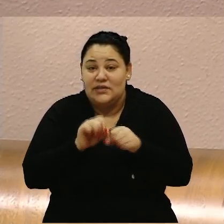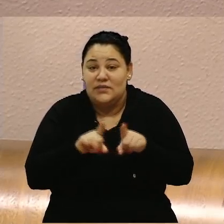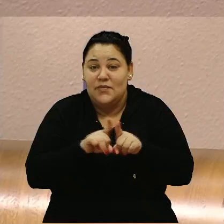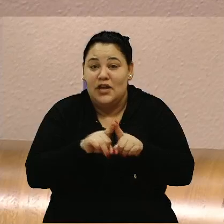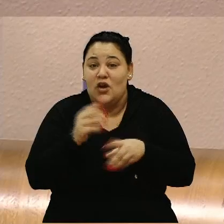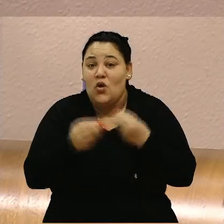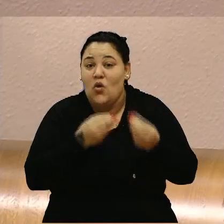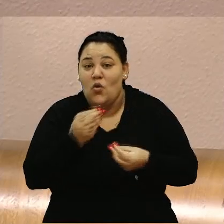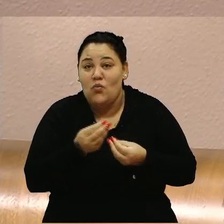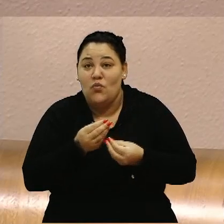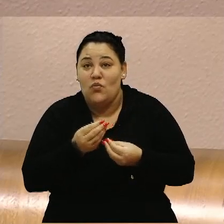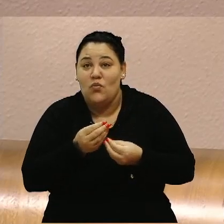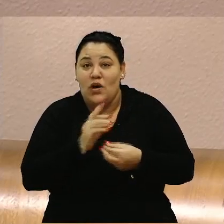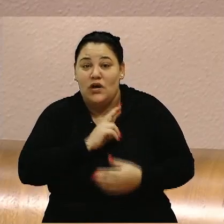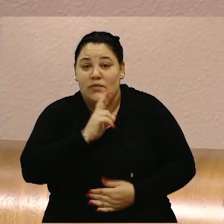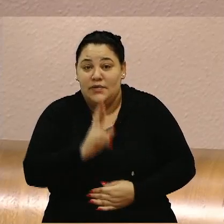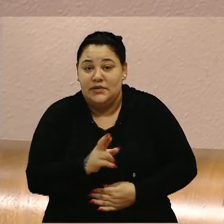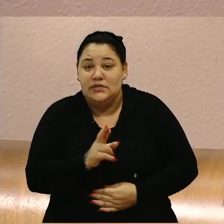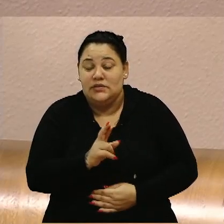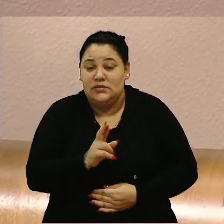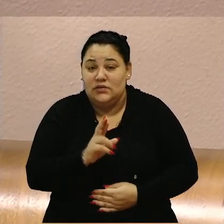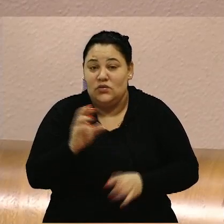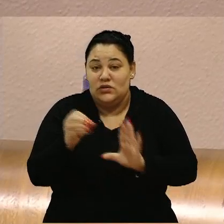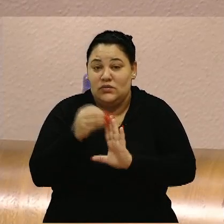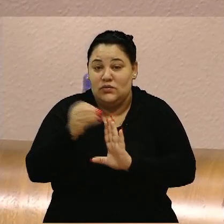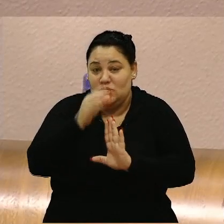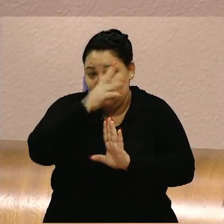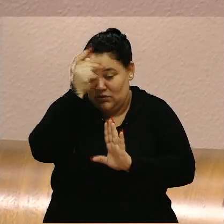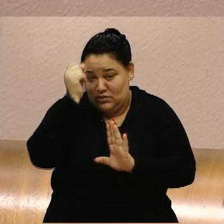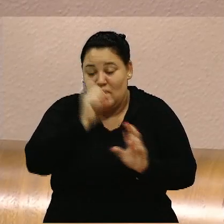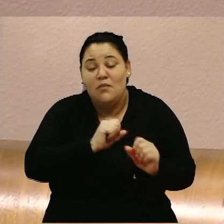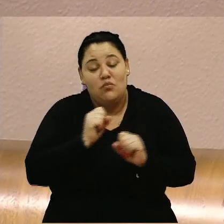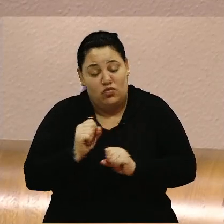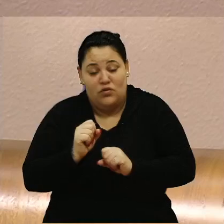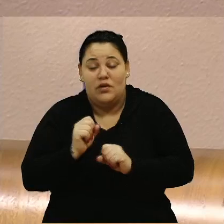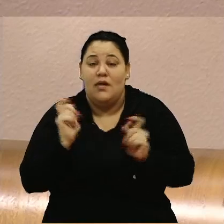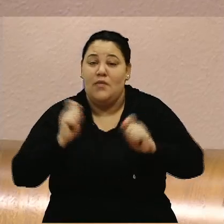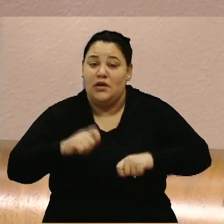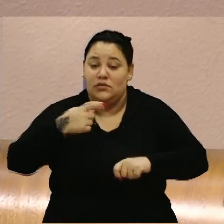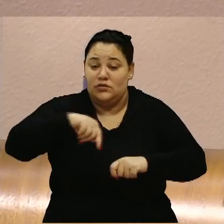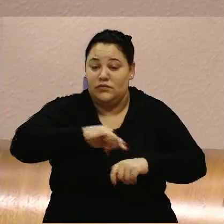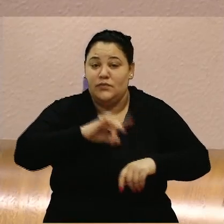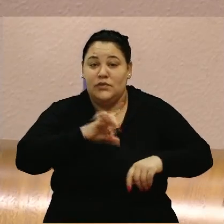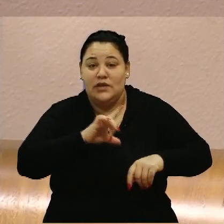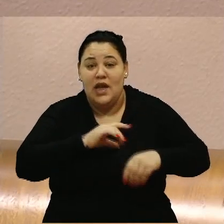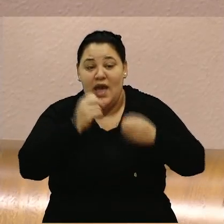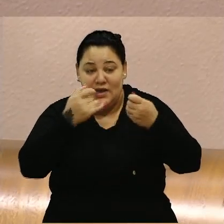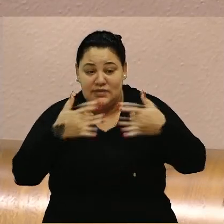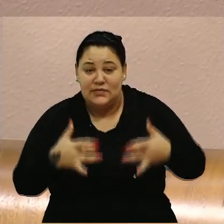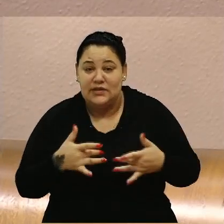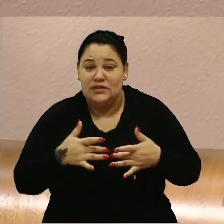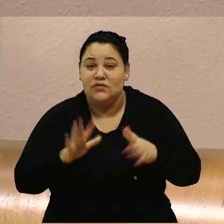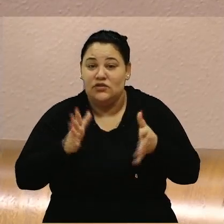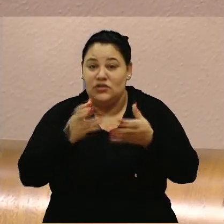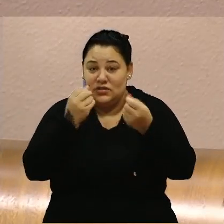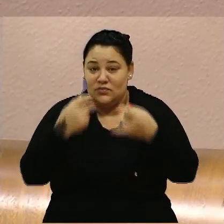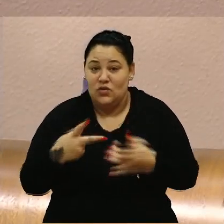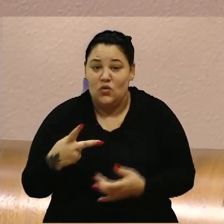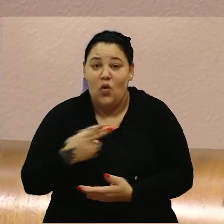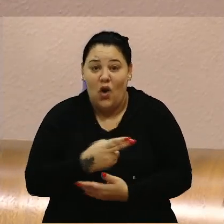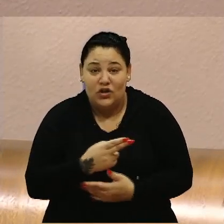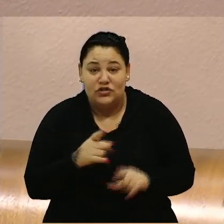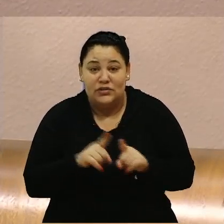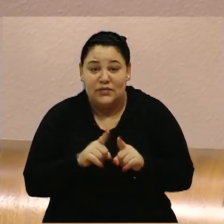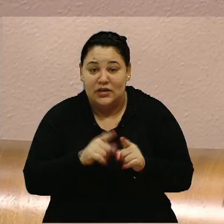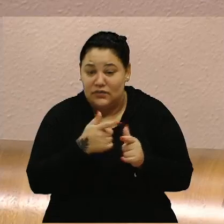comprometer ou não o orçamento do nosso município, possivelmente nós teremos a mesma explicação que ele deu do corte do FIESPORT, ou seja,